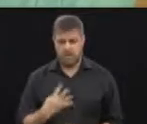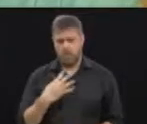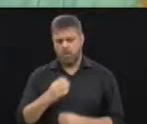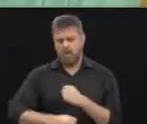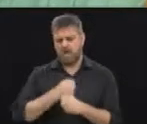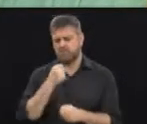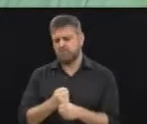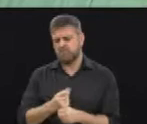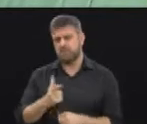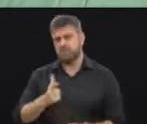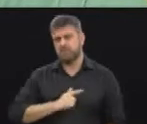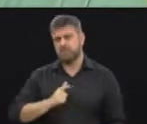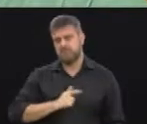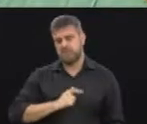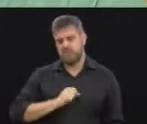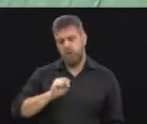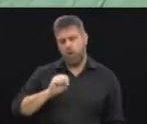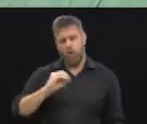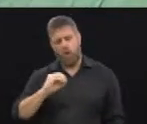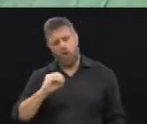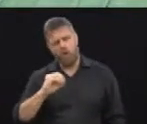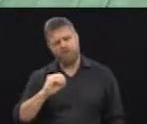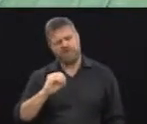Em 4 anos, você tem ali